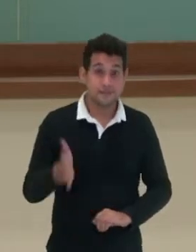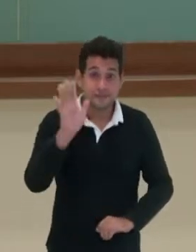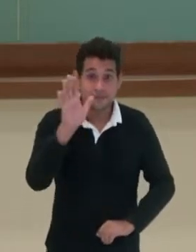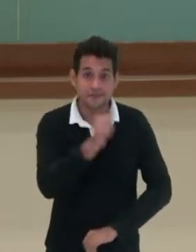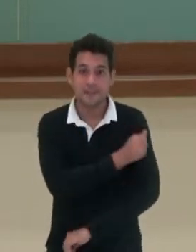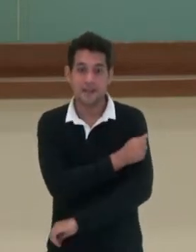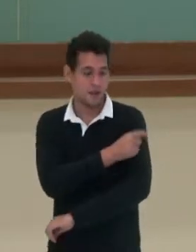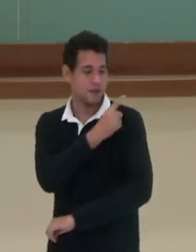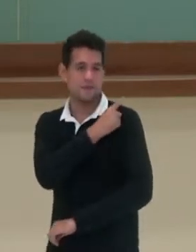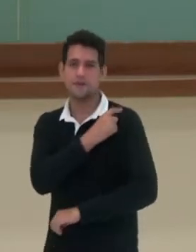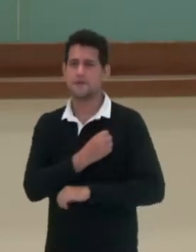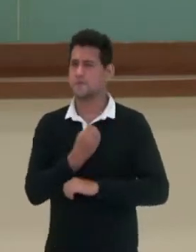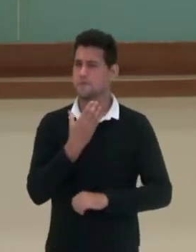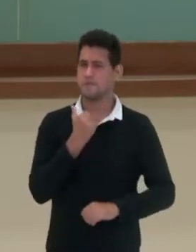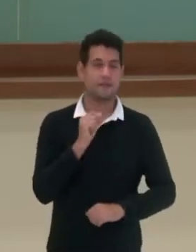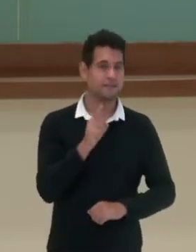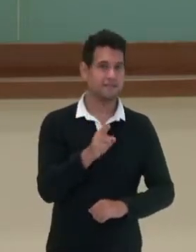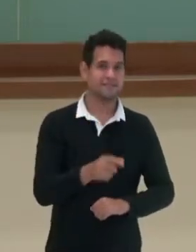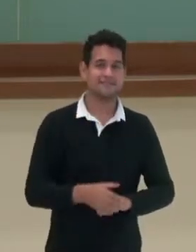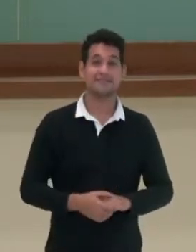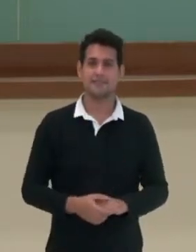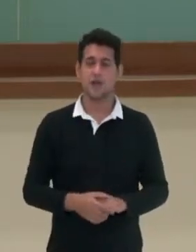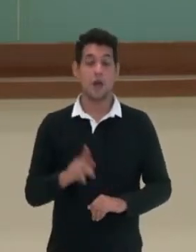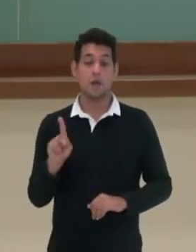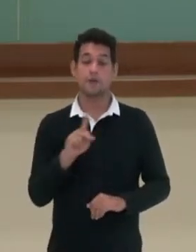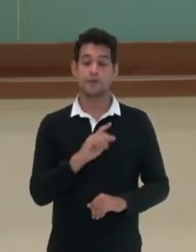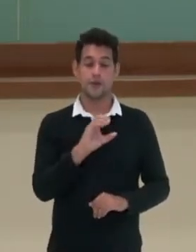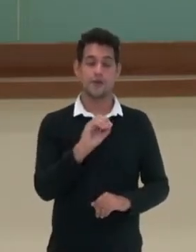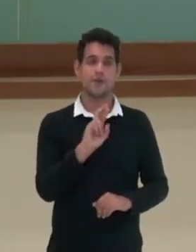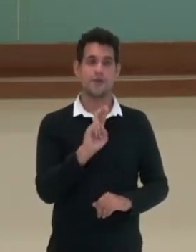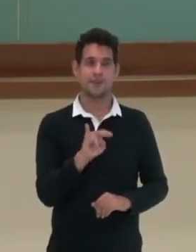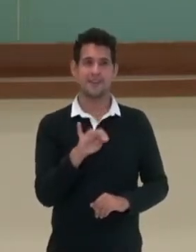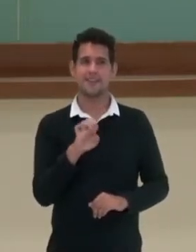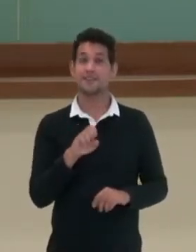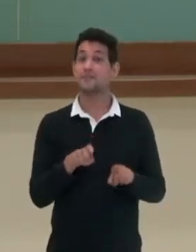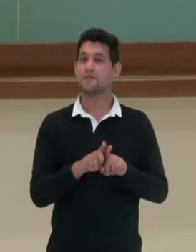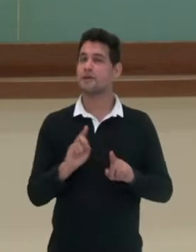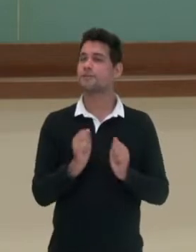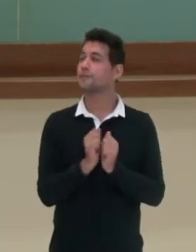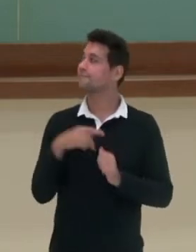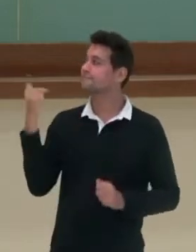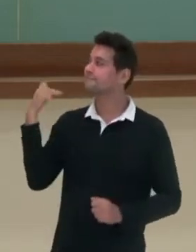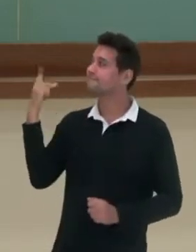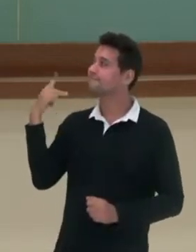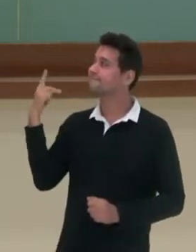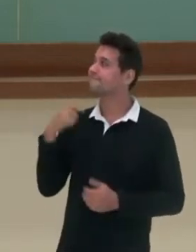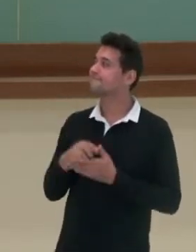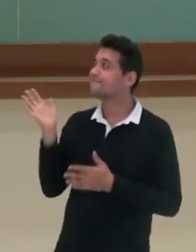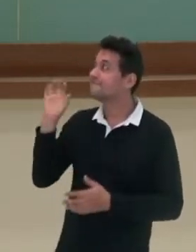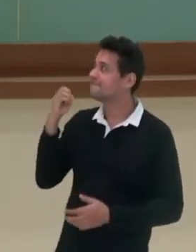Olá, estudantes da primeira série, tudo bem com vocês? Eu sou a professora Corine, nós estamos com o Kelvin.